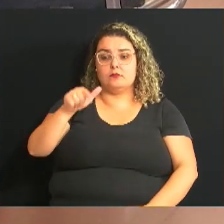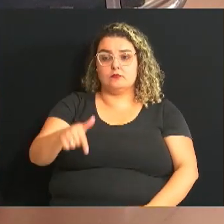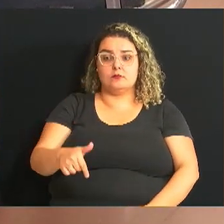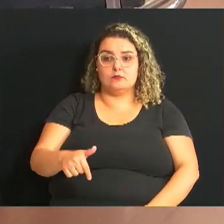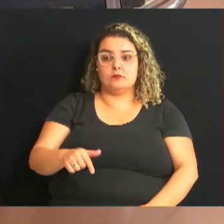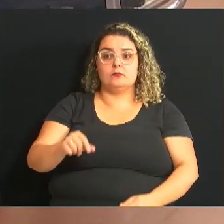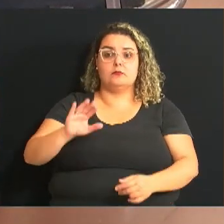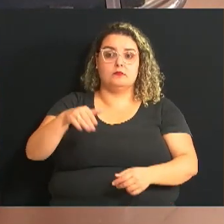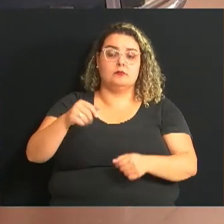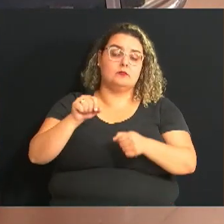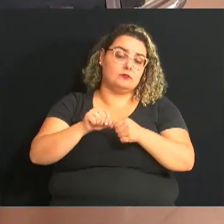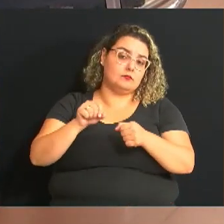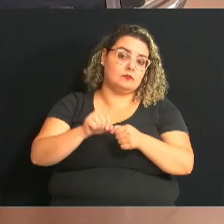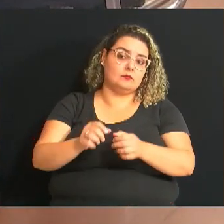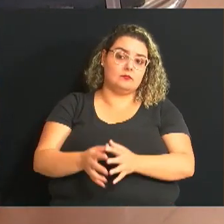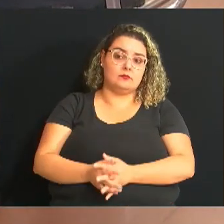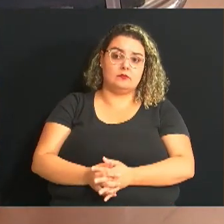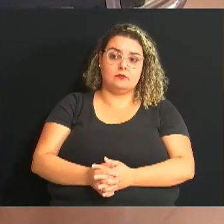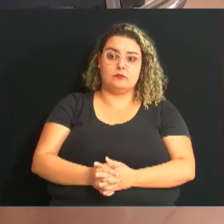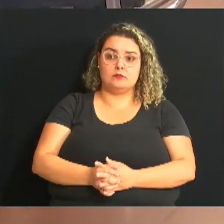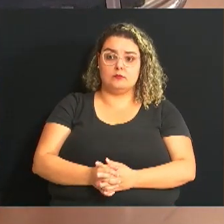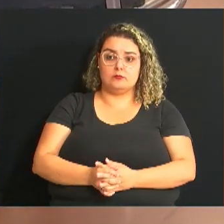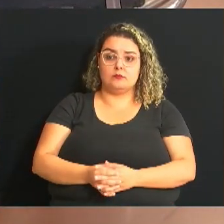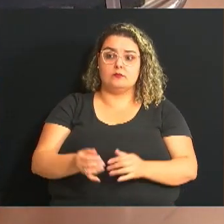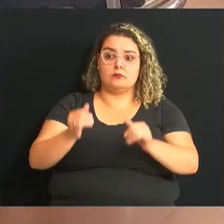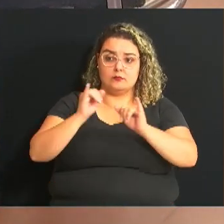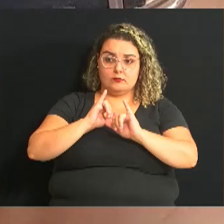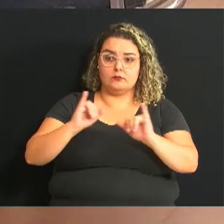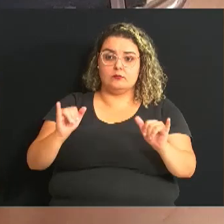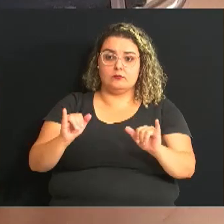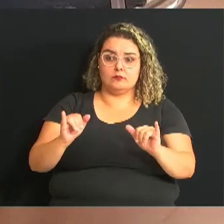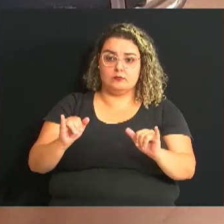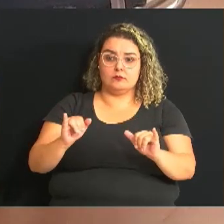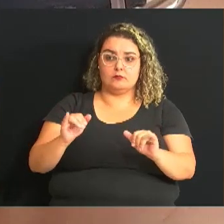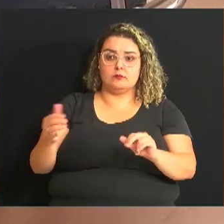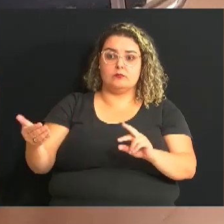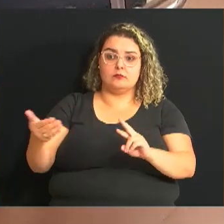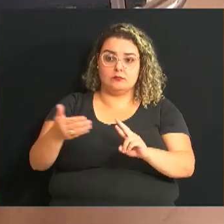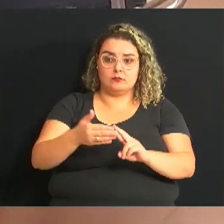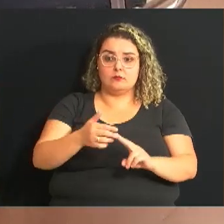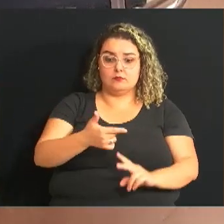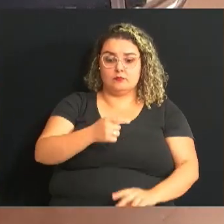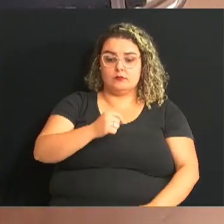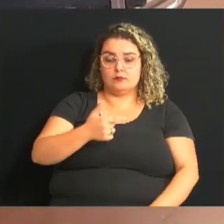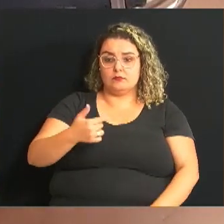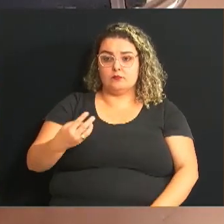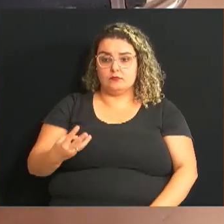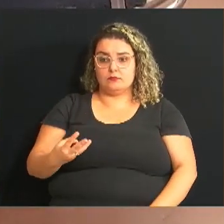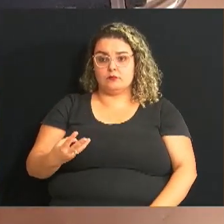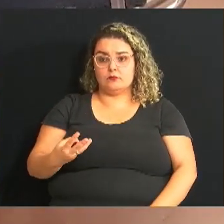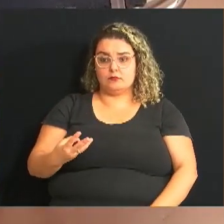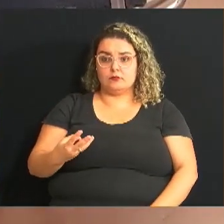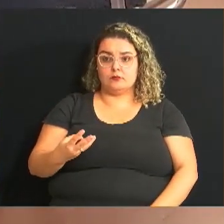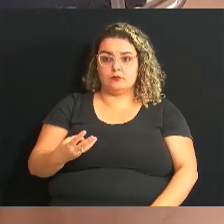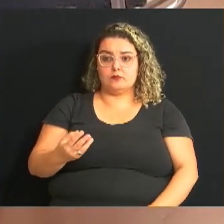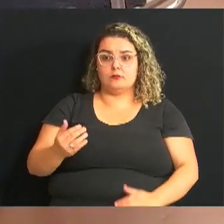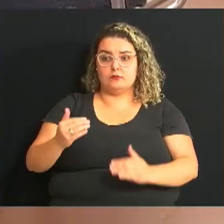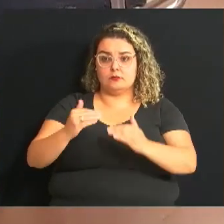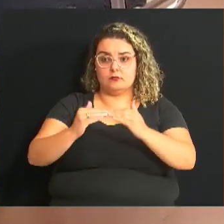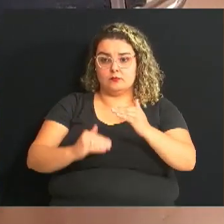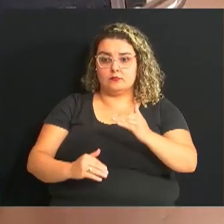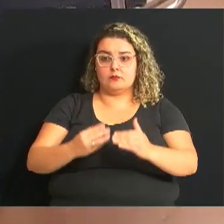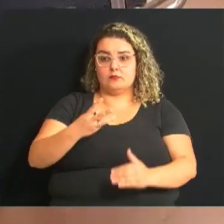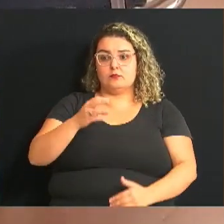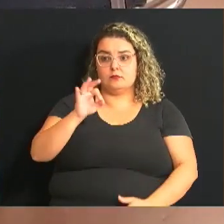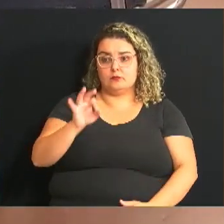faz a sua declaração referente a 2023, acaba caindo para 3% apenas,